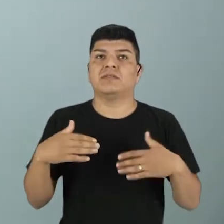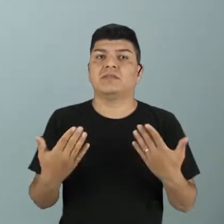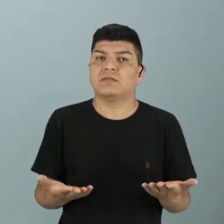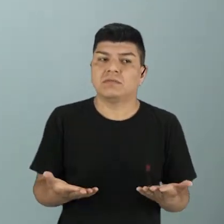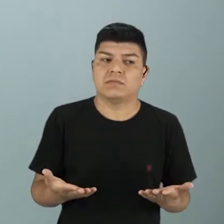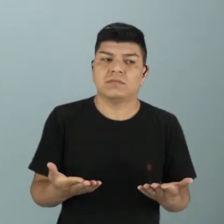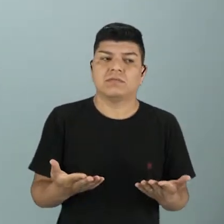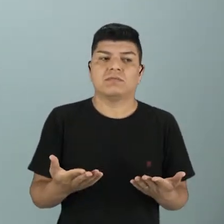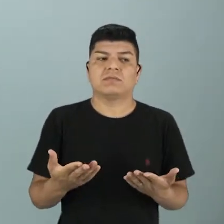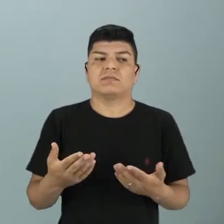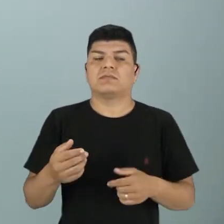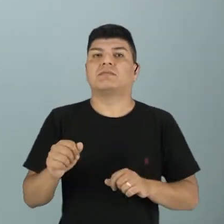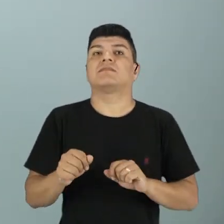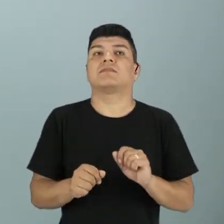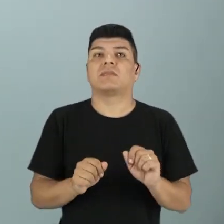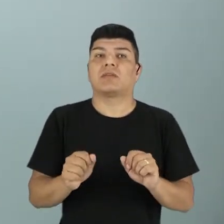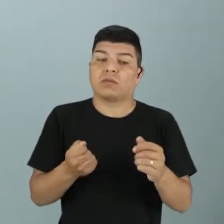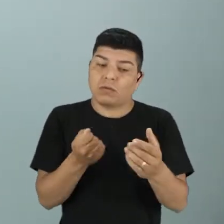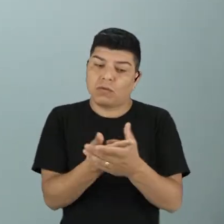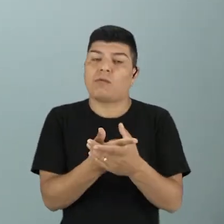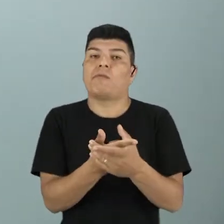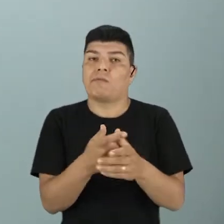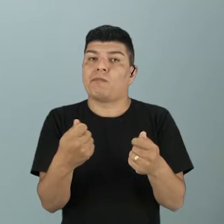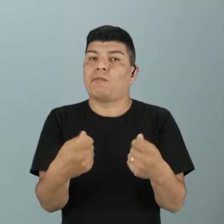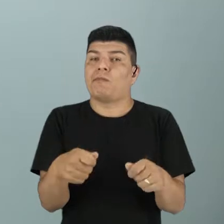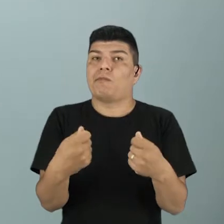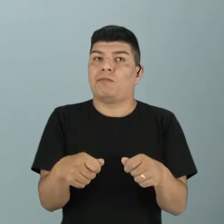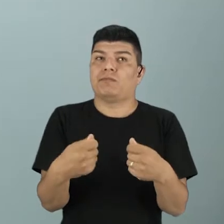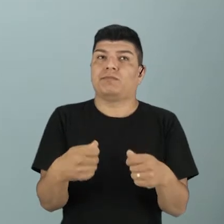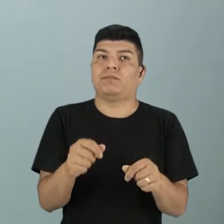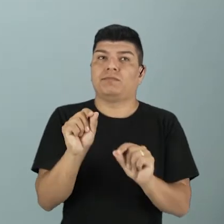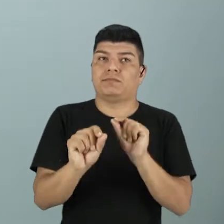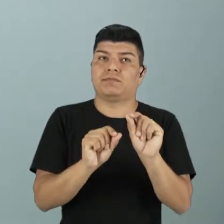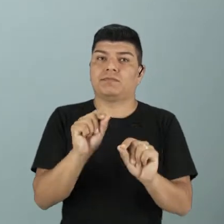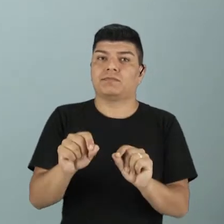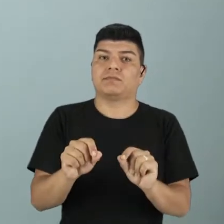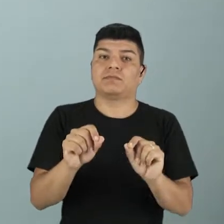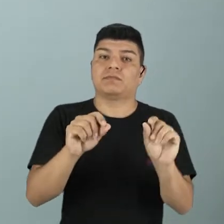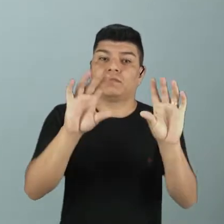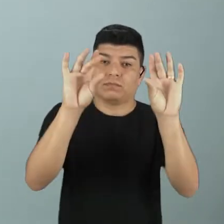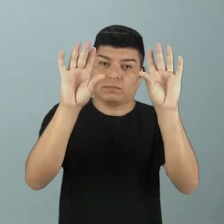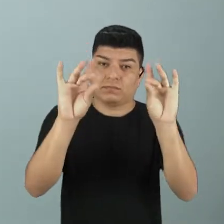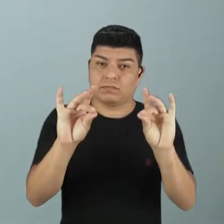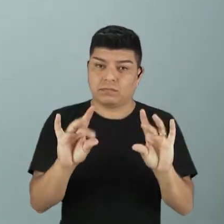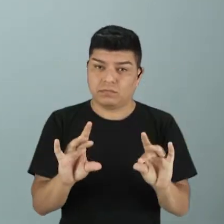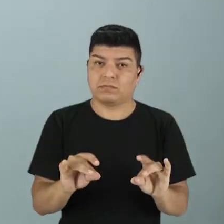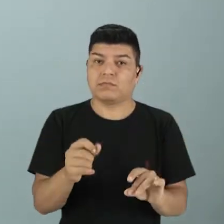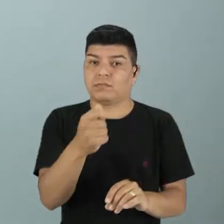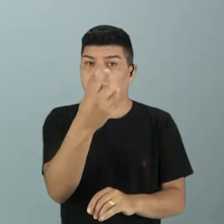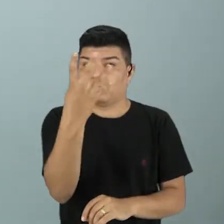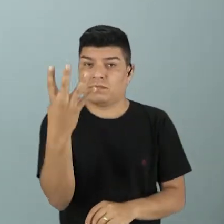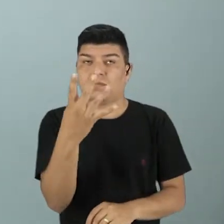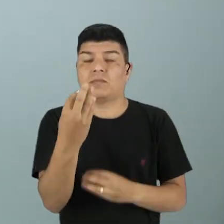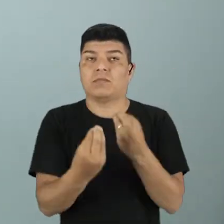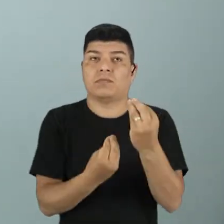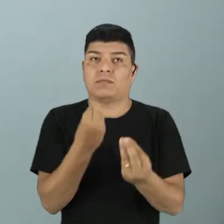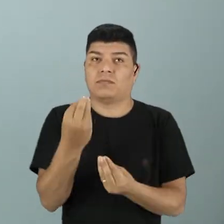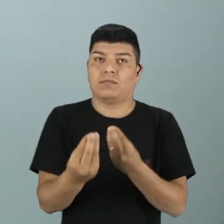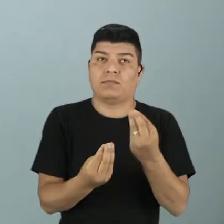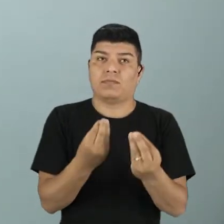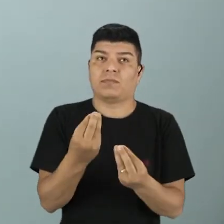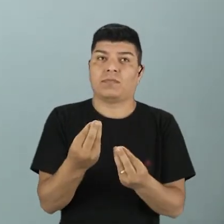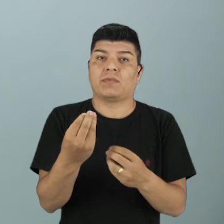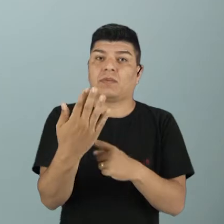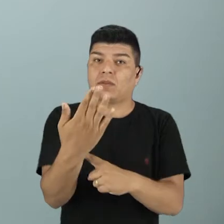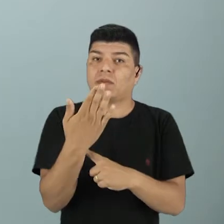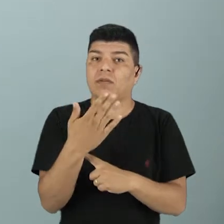não conto, mas quando eu vou comprar, eu preciso de especificar uma quantidade, né? Como é que eu faço isso? Quem vai